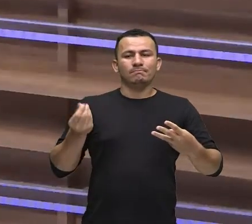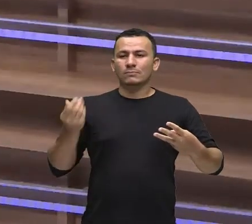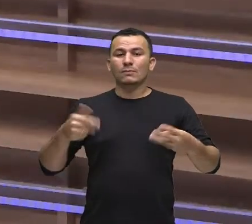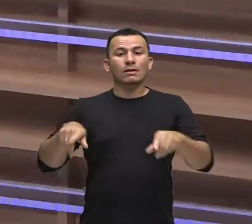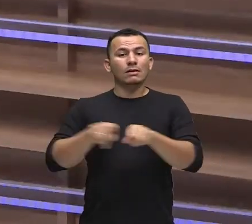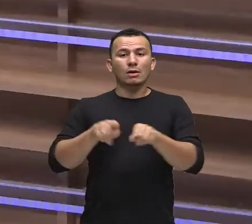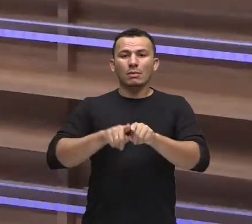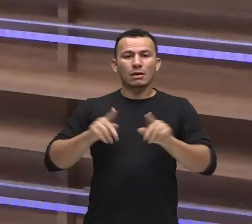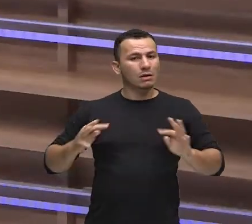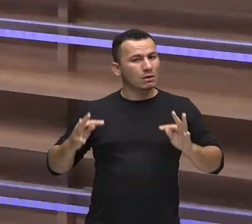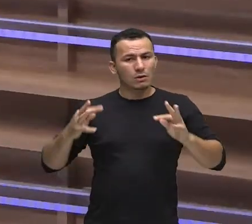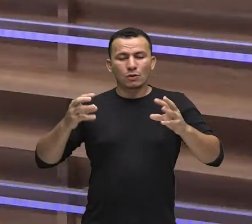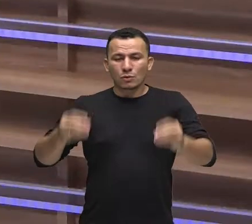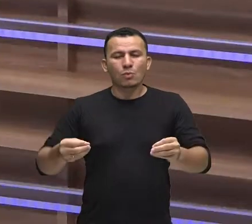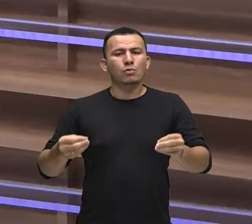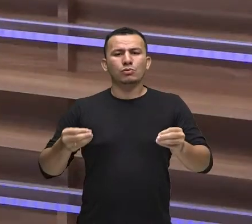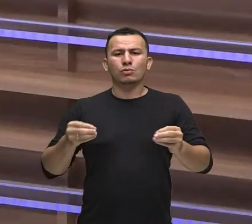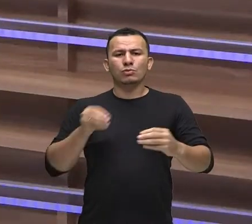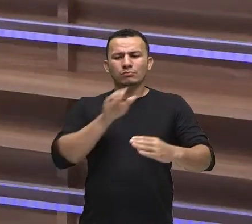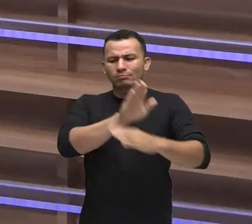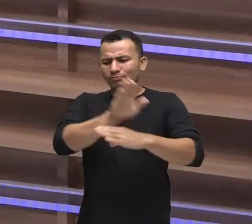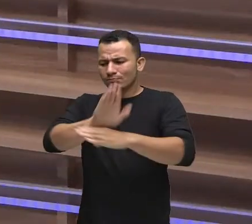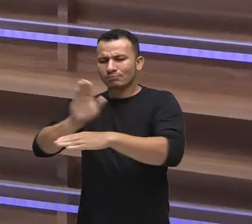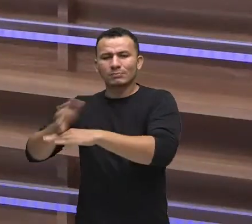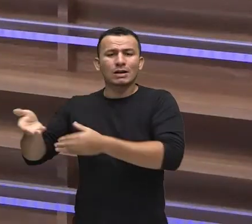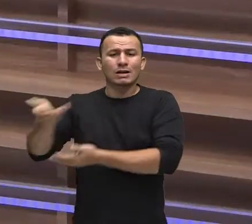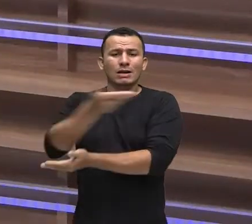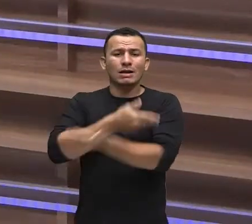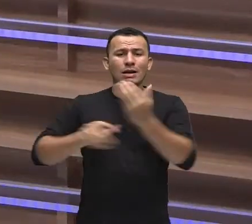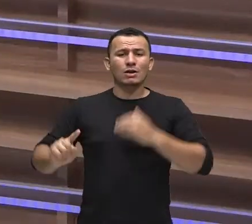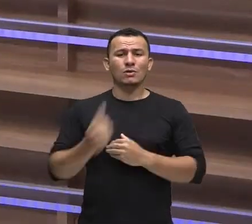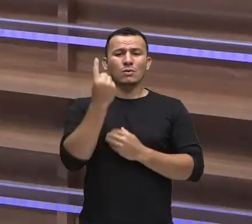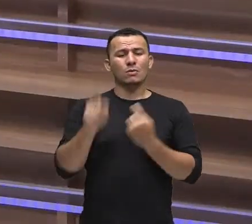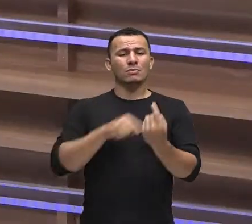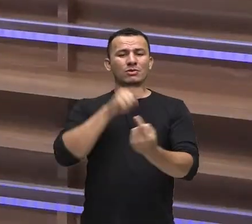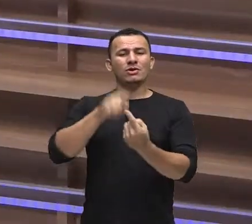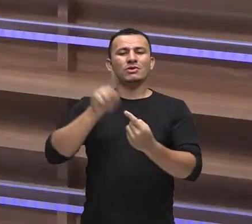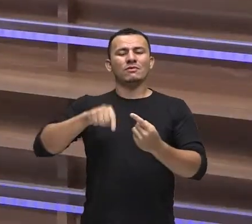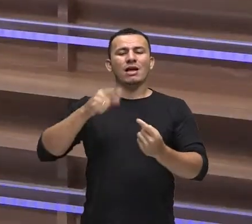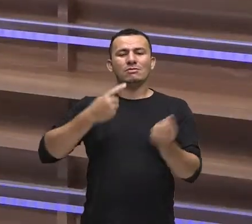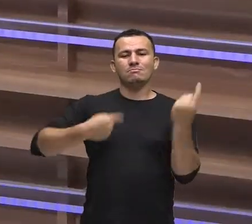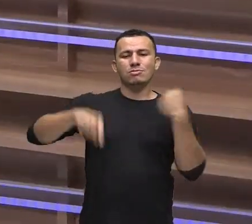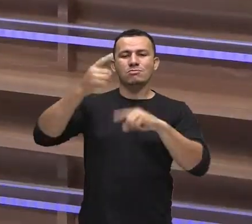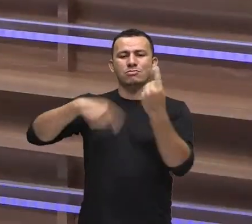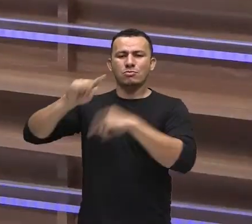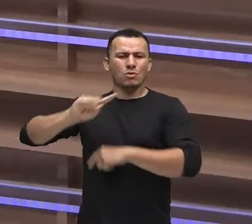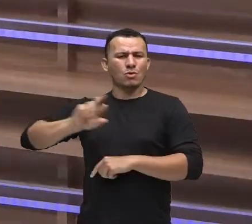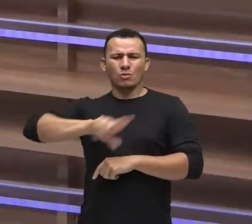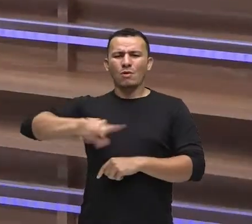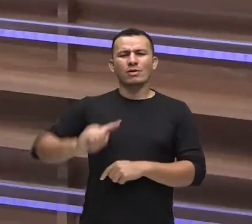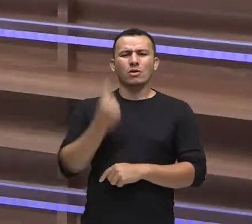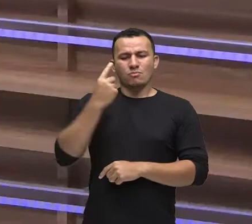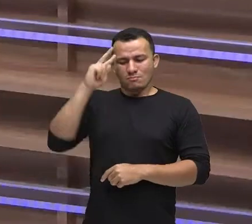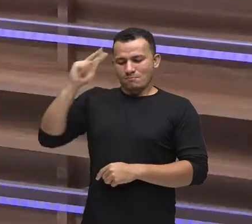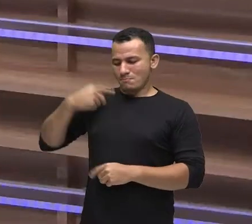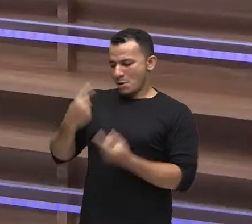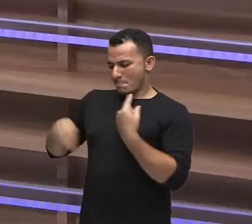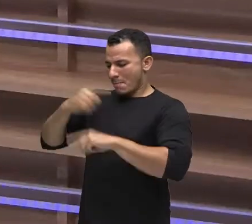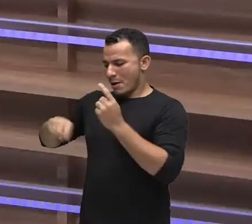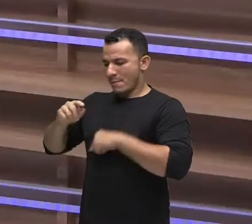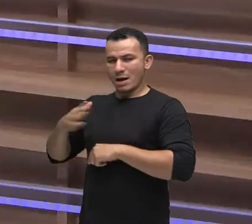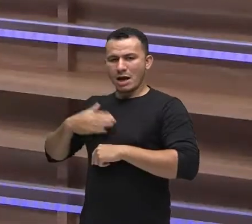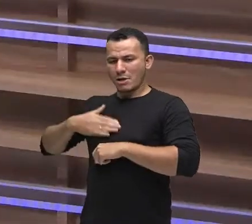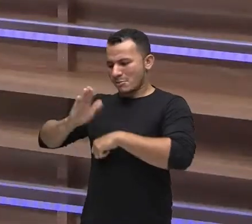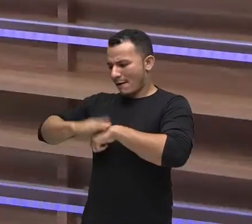de todos cooperando para o bem de todos, e não todos cooperando para o bem de um, ou eu trabalhando só para